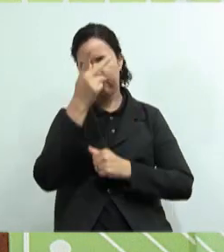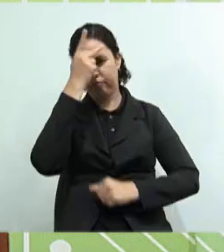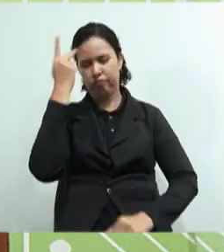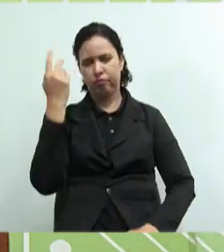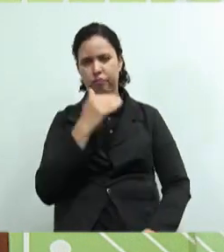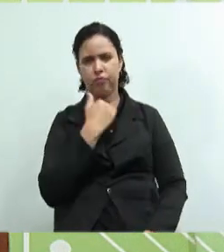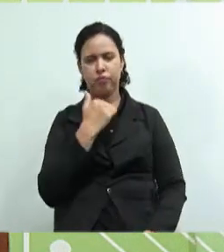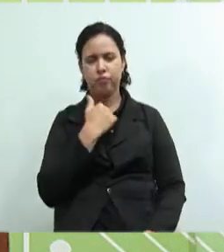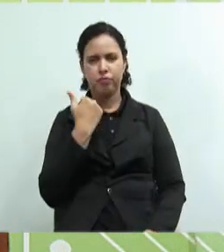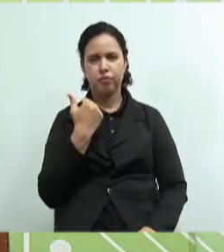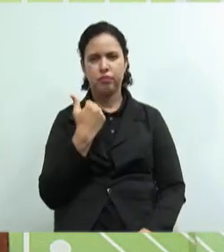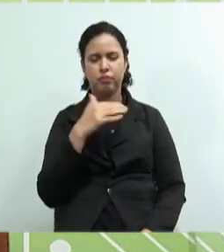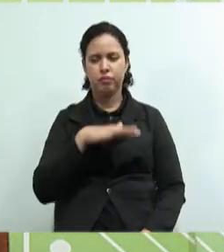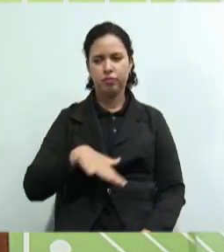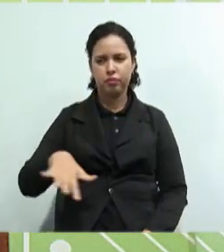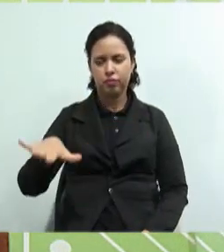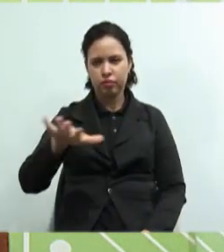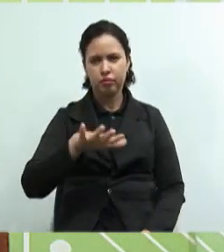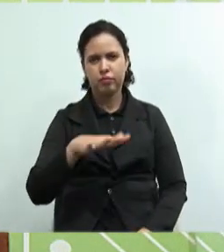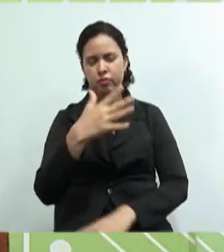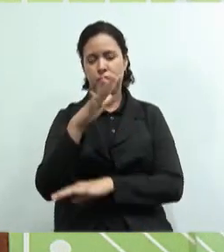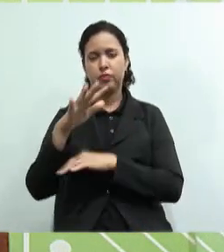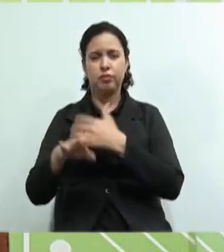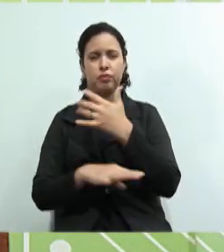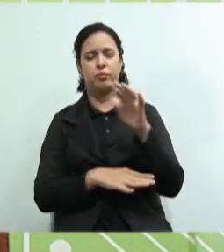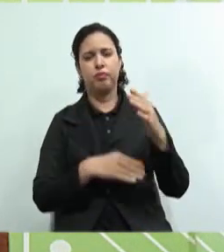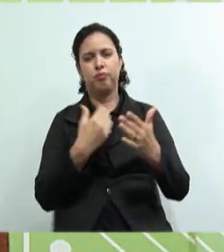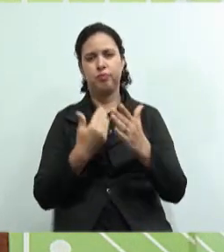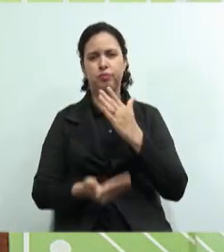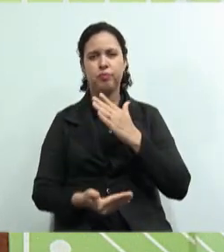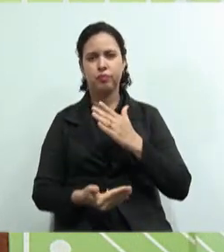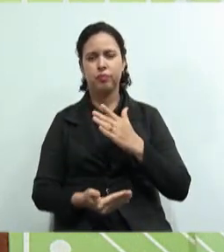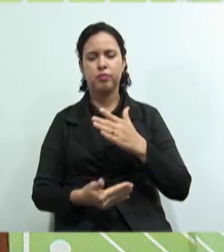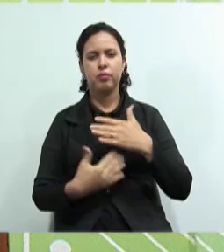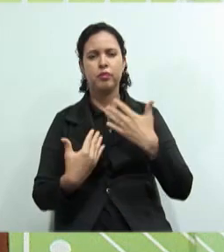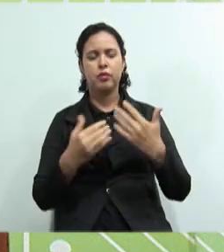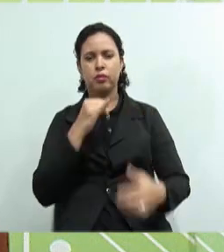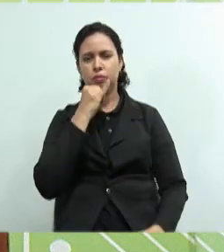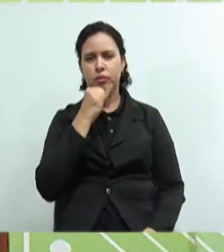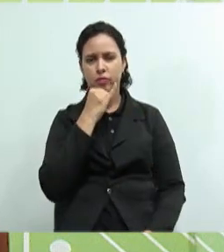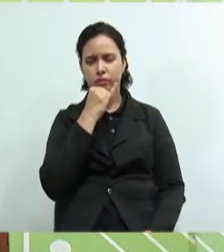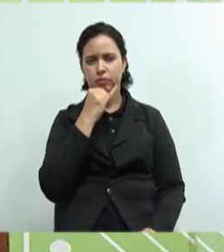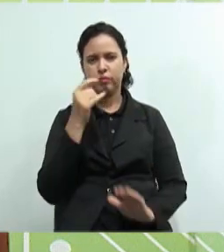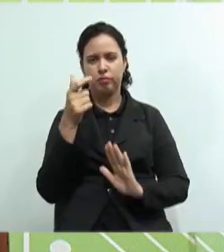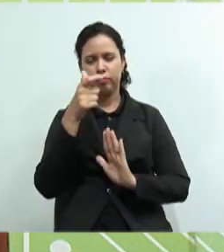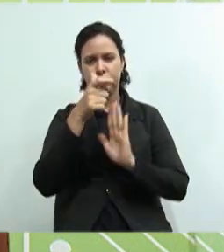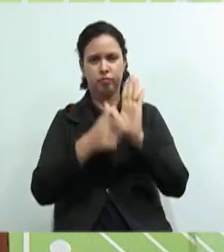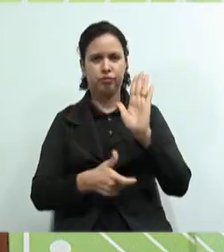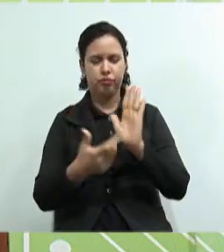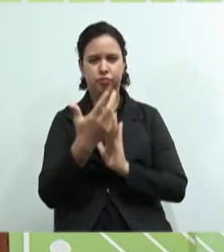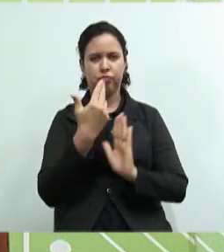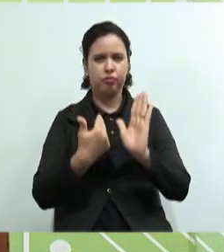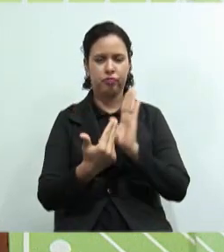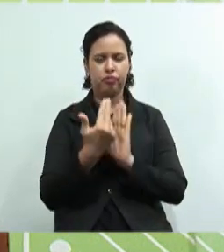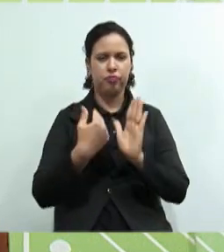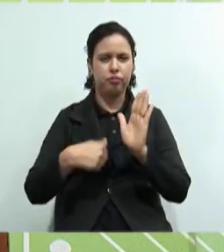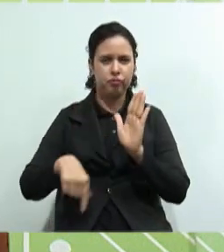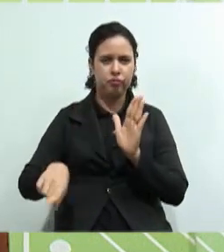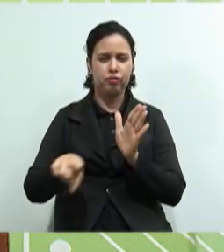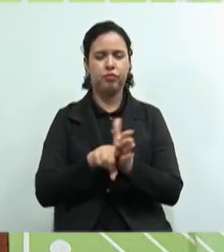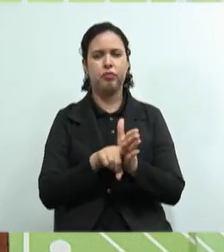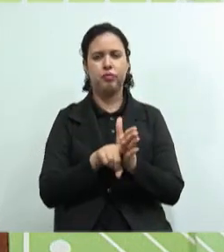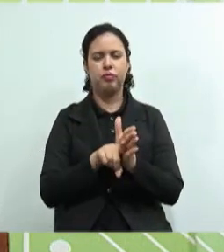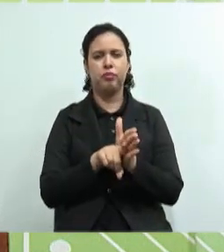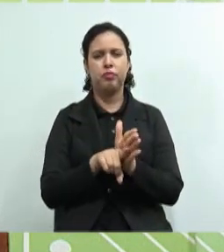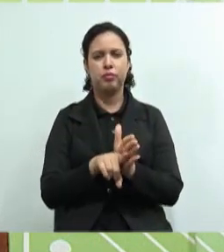região. Então isso é uma coisa muito que reflete essa imagem, no caso um exemplo bastante negativo de algo que